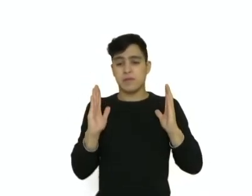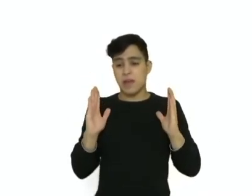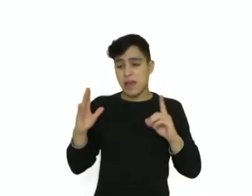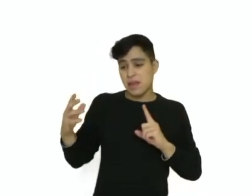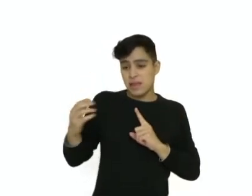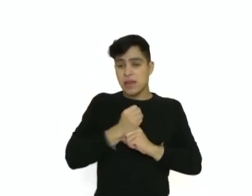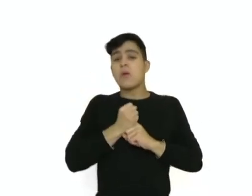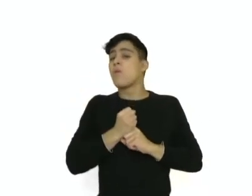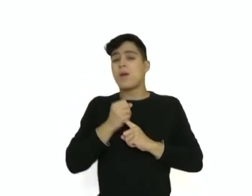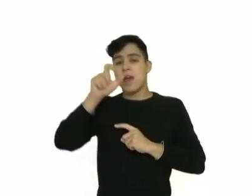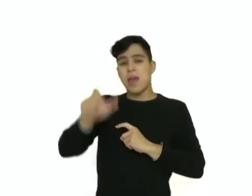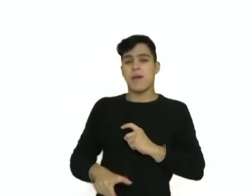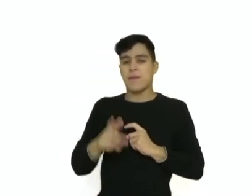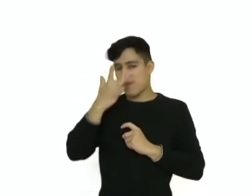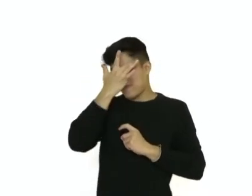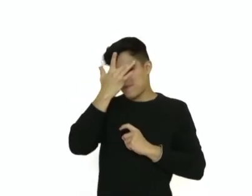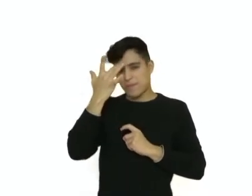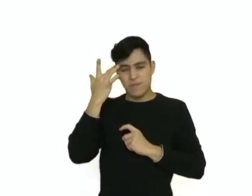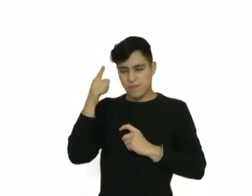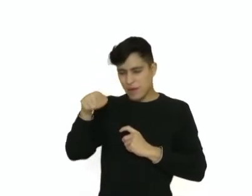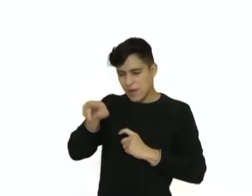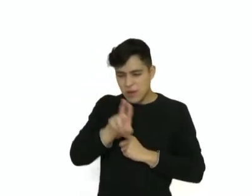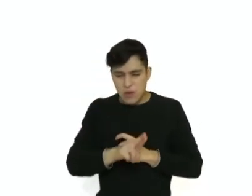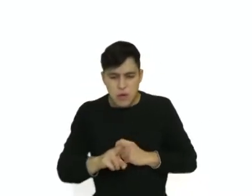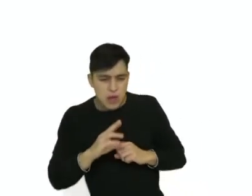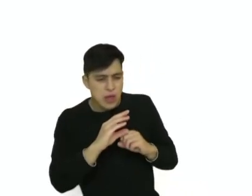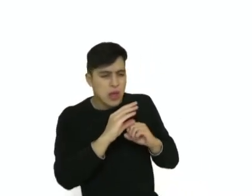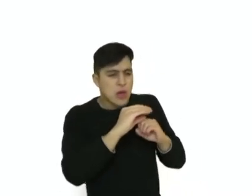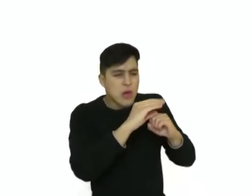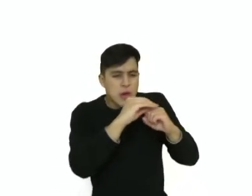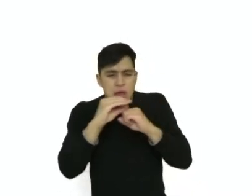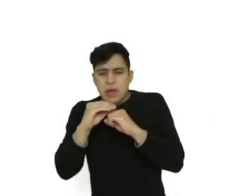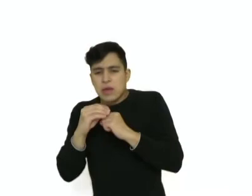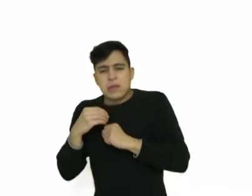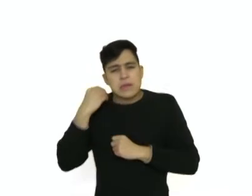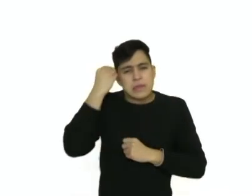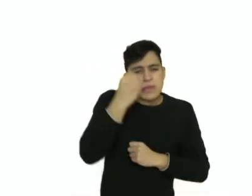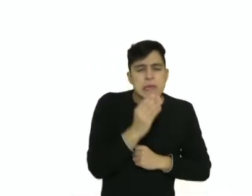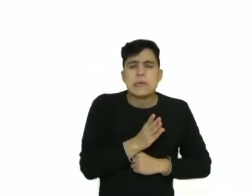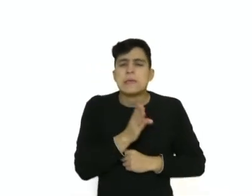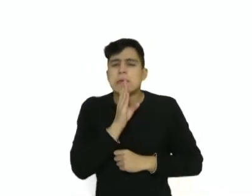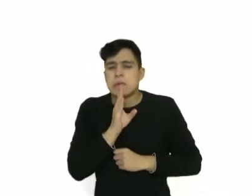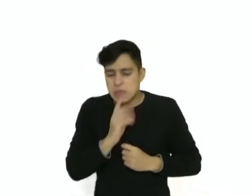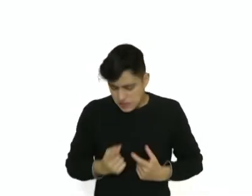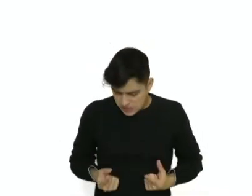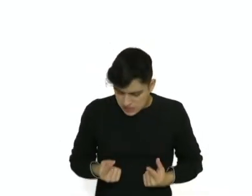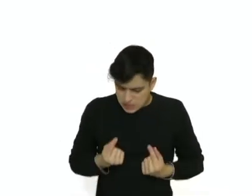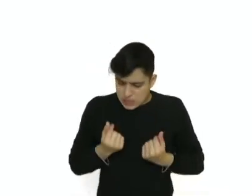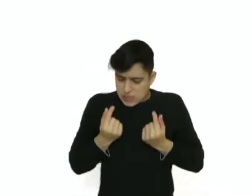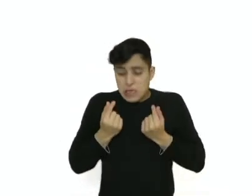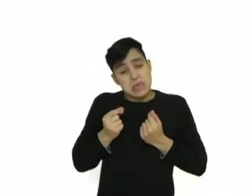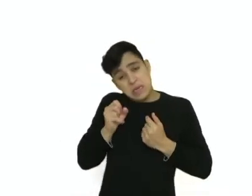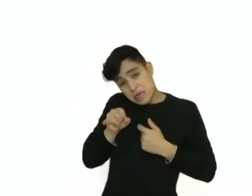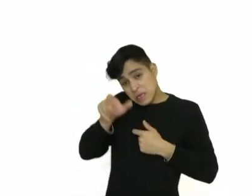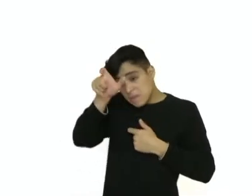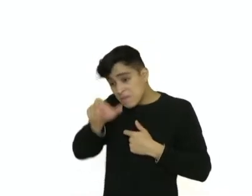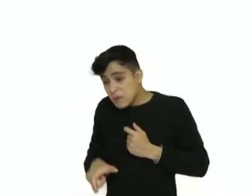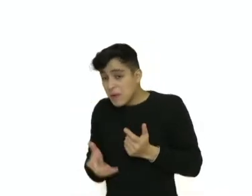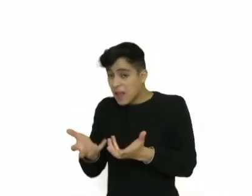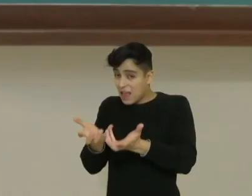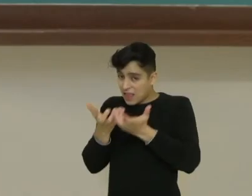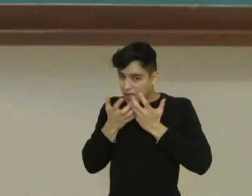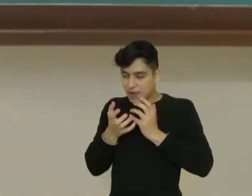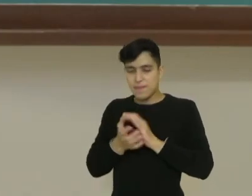se aperfeiçoar, conhecer, experimentar e enriquecer, se for esse o seu desejo.